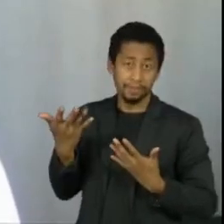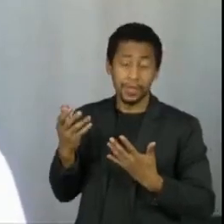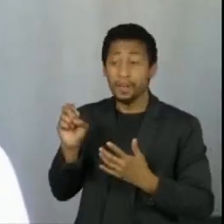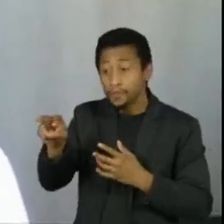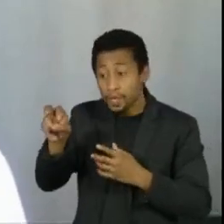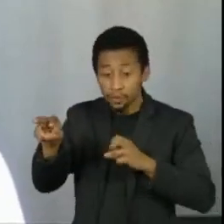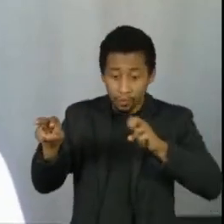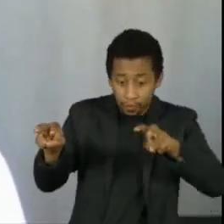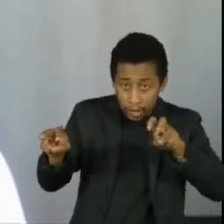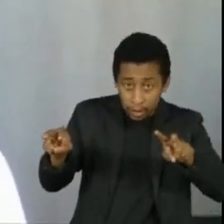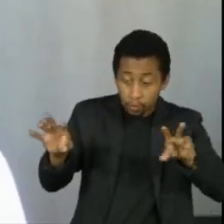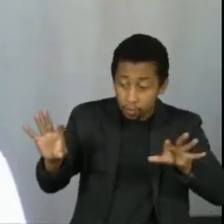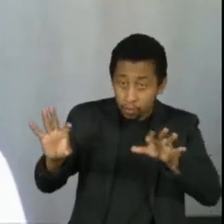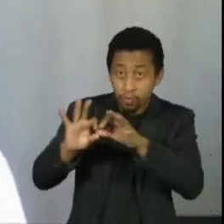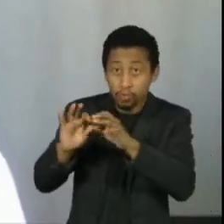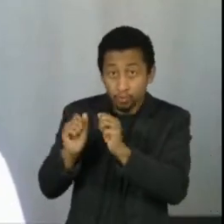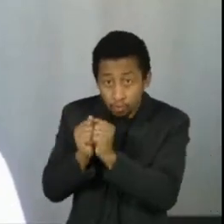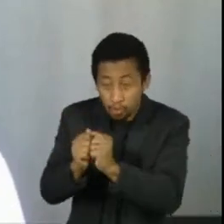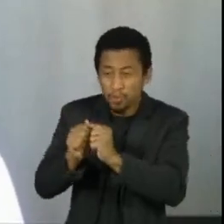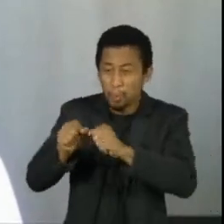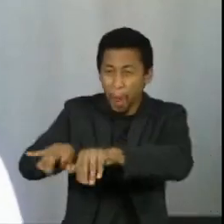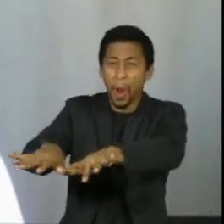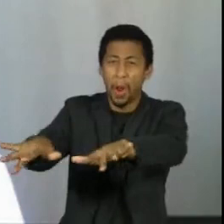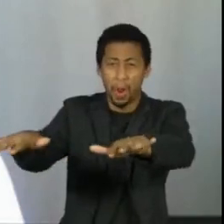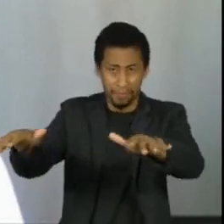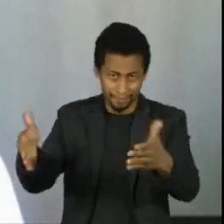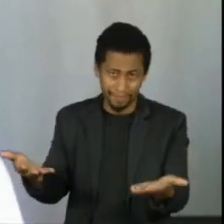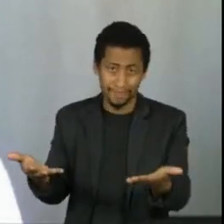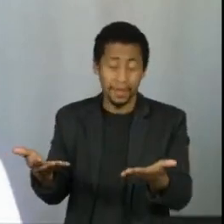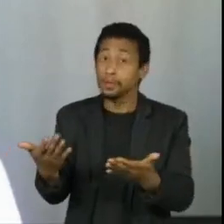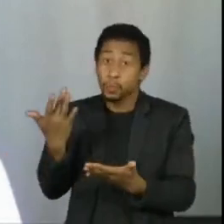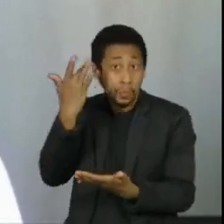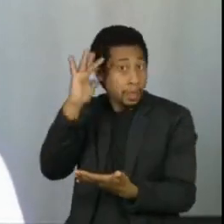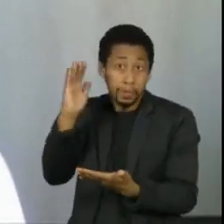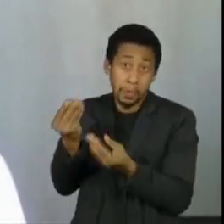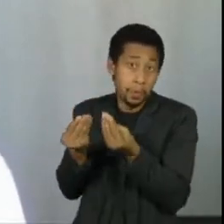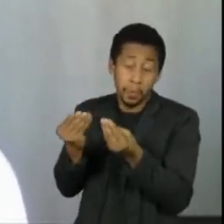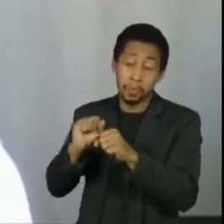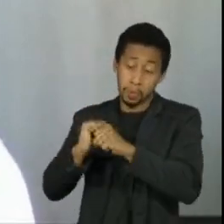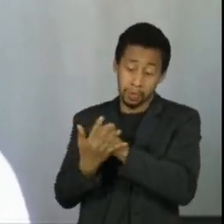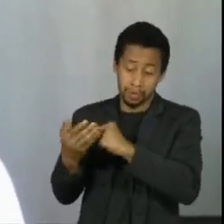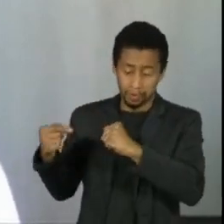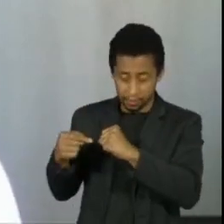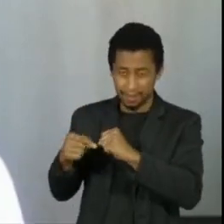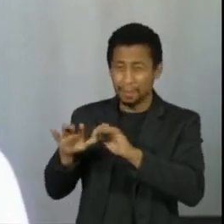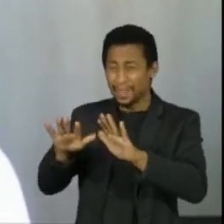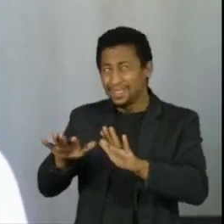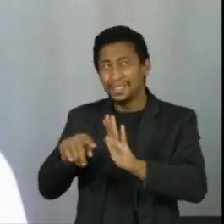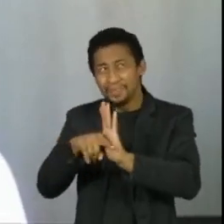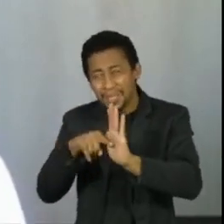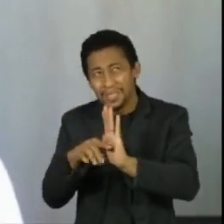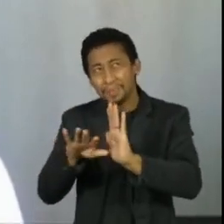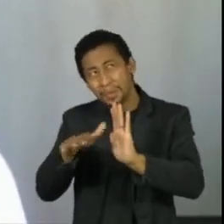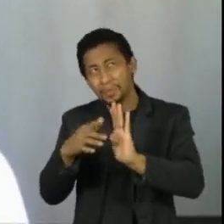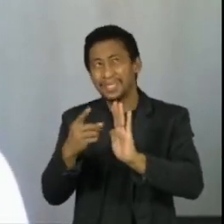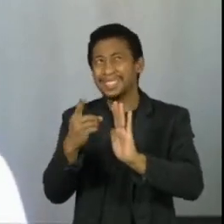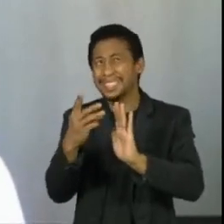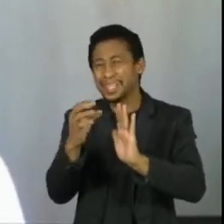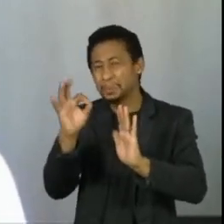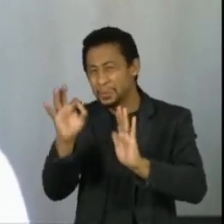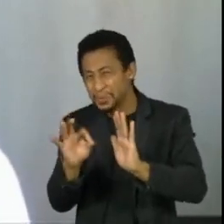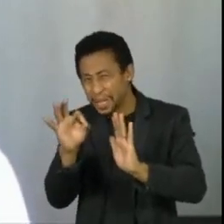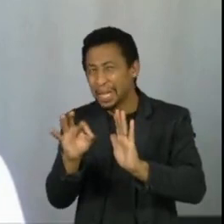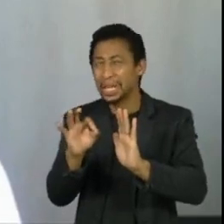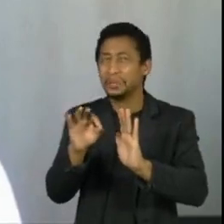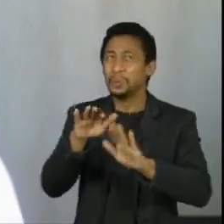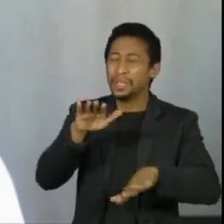gente sabe que, na média, apenas 13,5%, alguns estudos falam até 5%, 7%